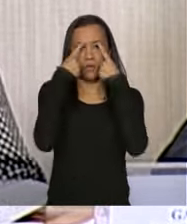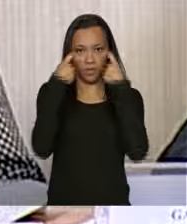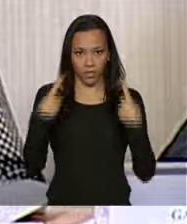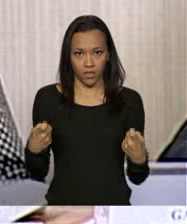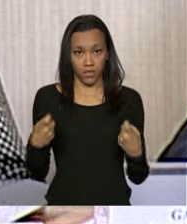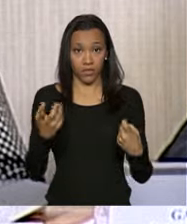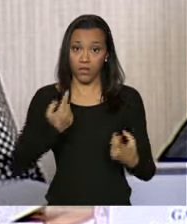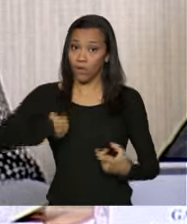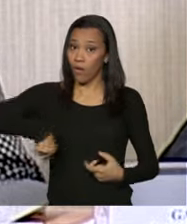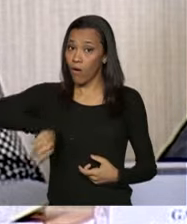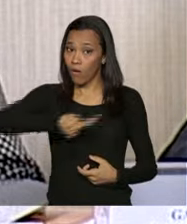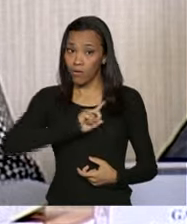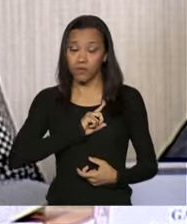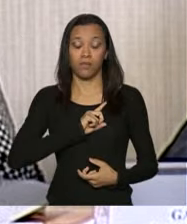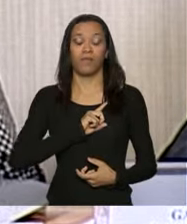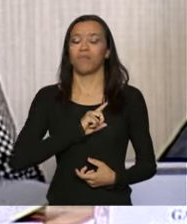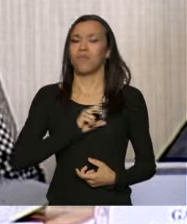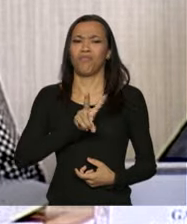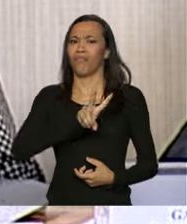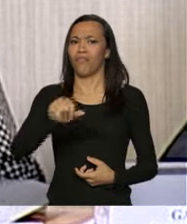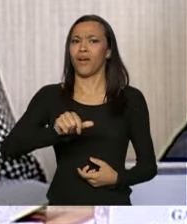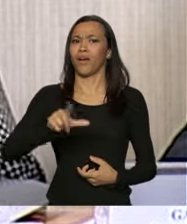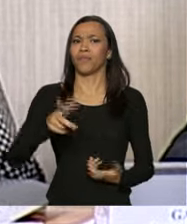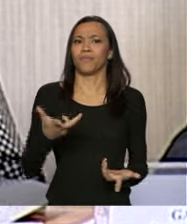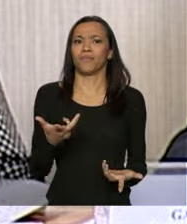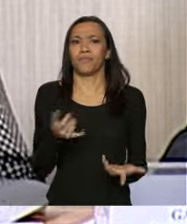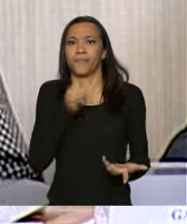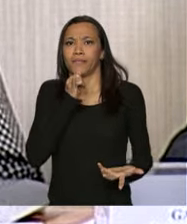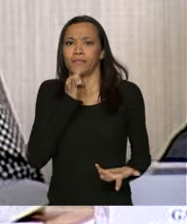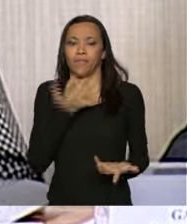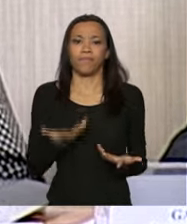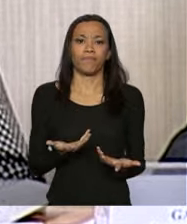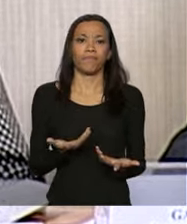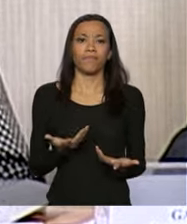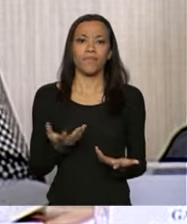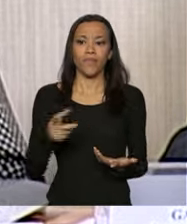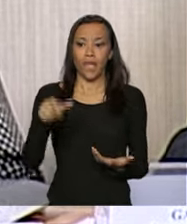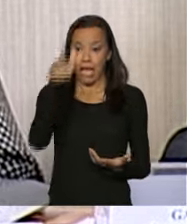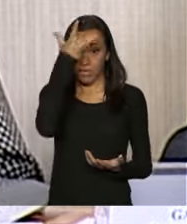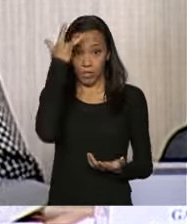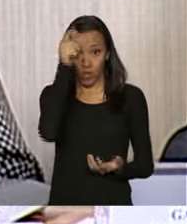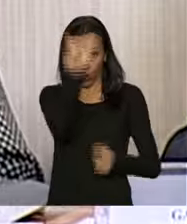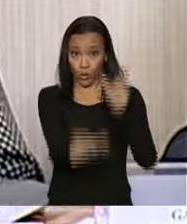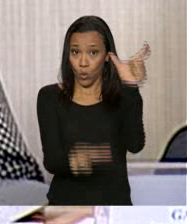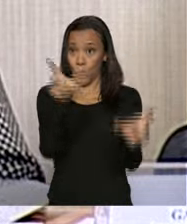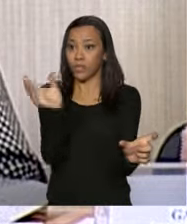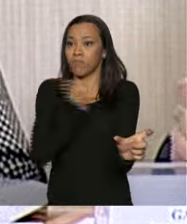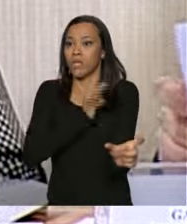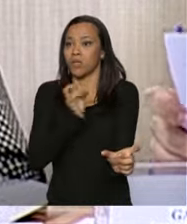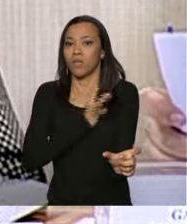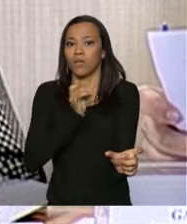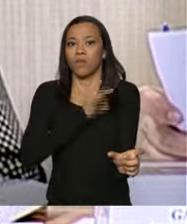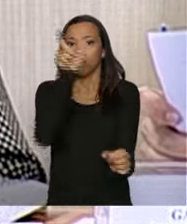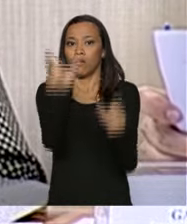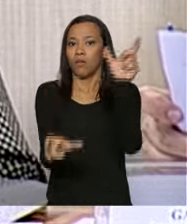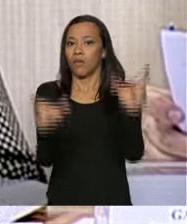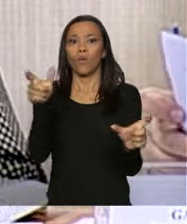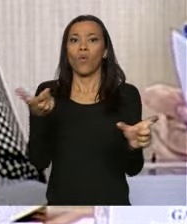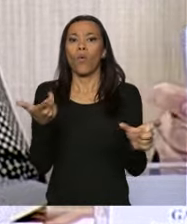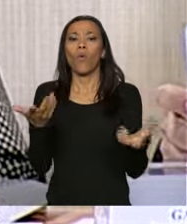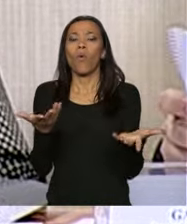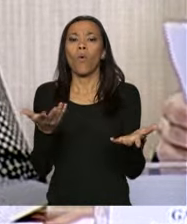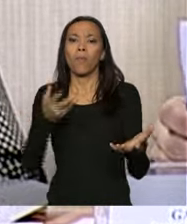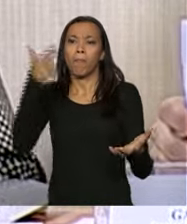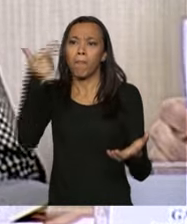Não iremos de nenhuma maneira reduzir a sensação que o cidadão comum tem de medo, aumentando o